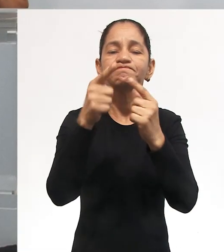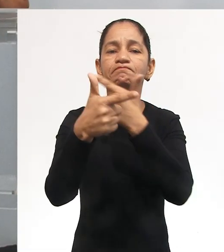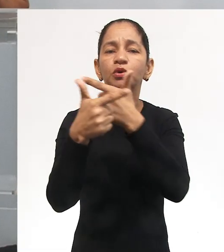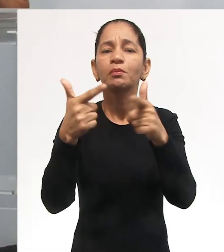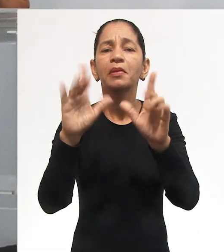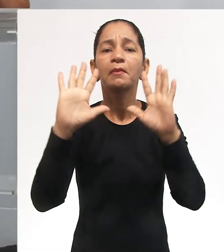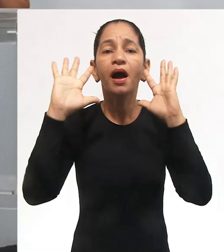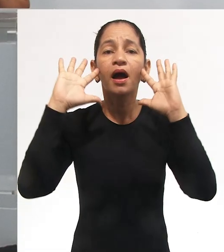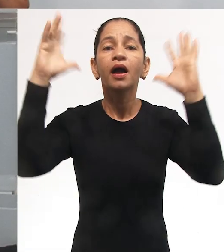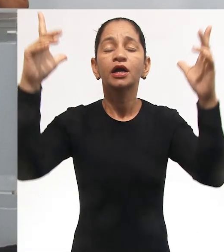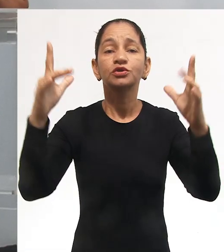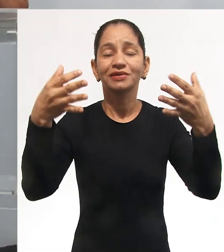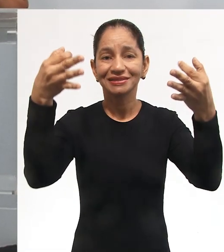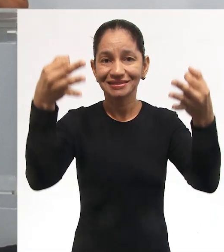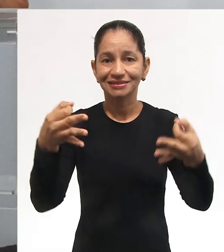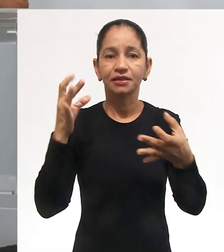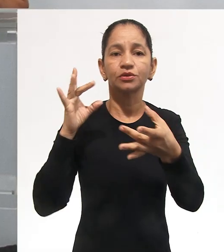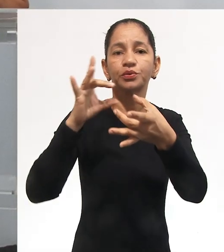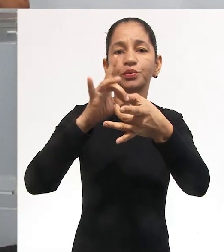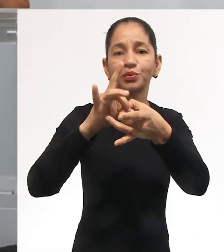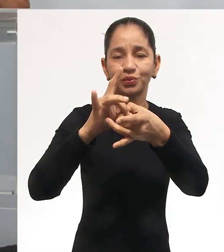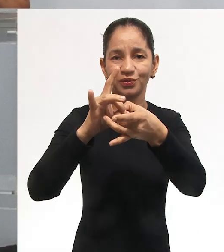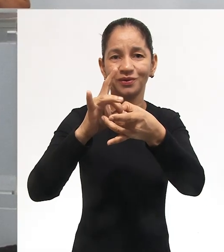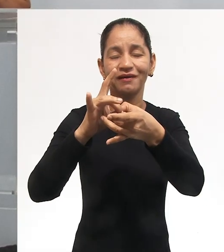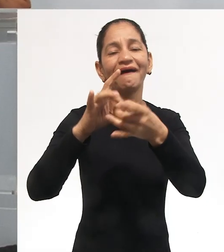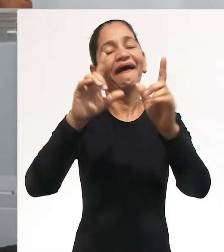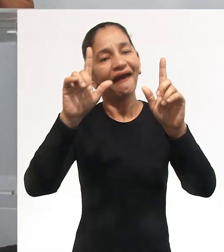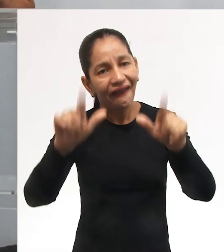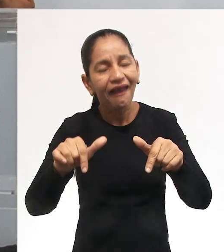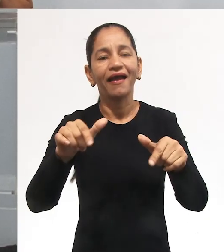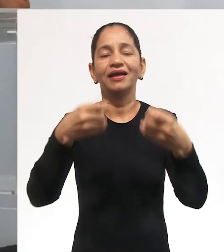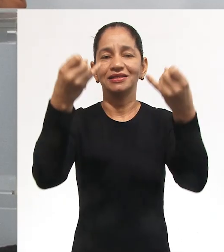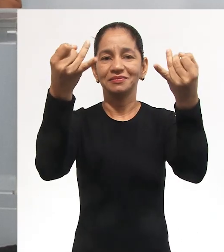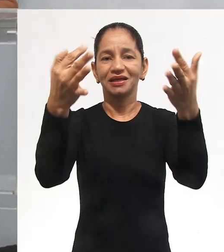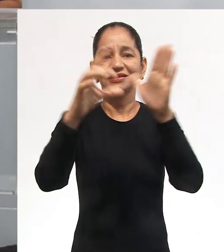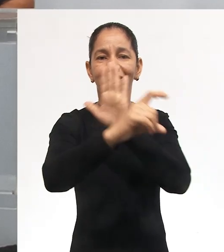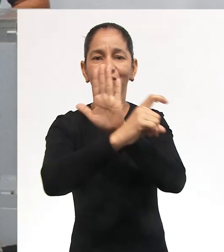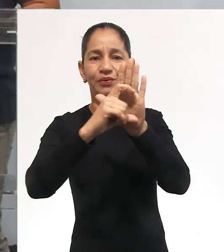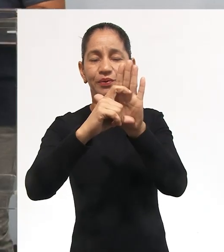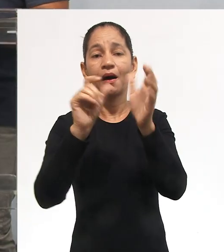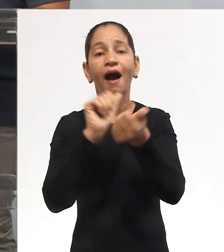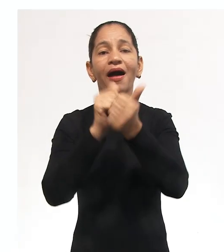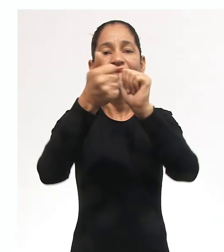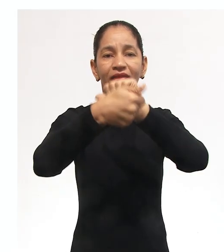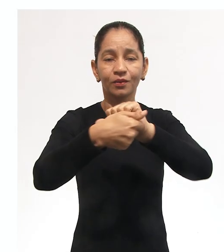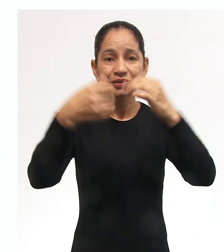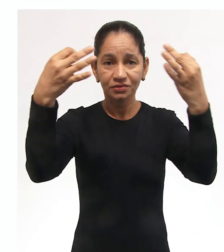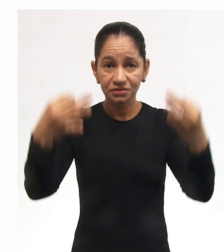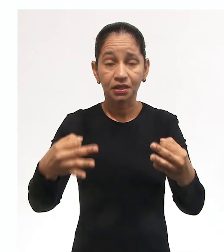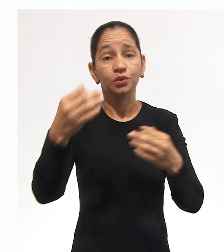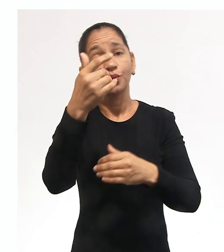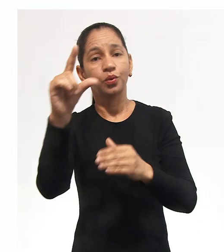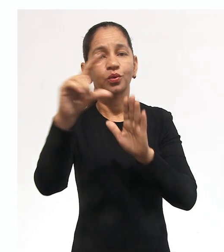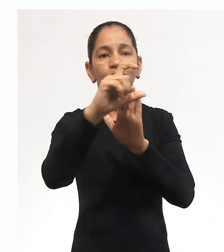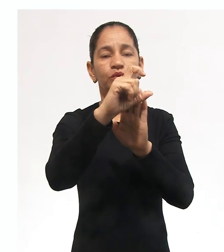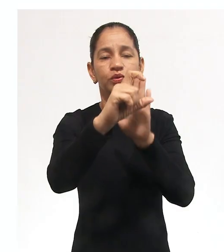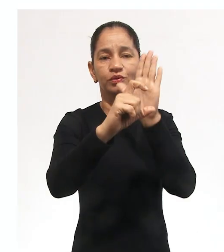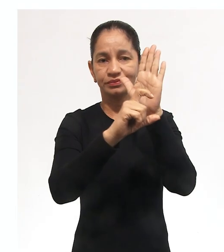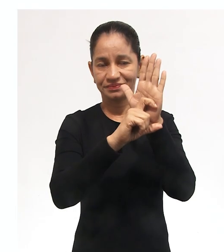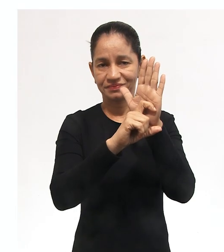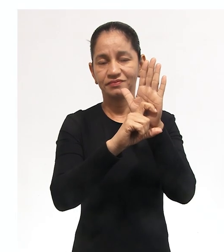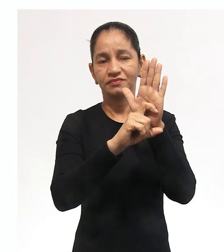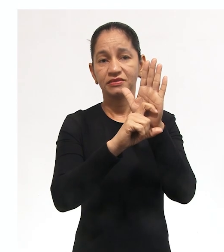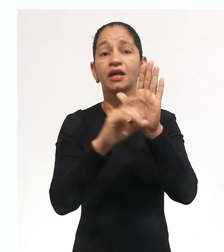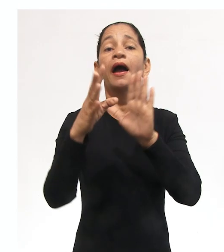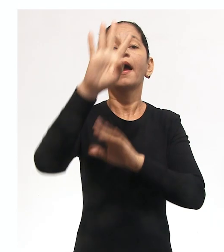para poder trazer a coerência para aquele projeto é justamente as justificativas adequadas. Um outro ponto do projeto de